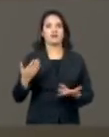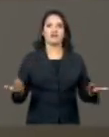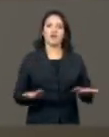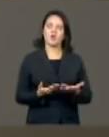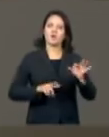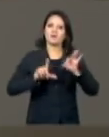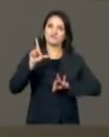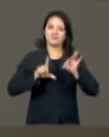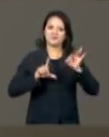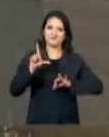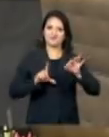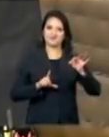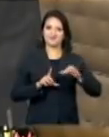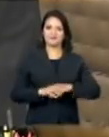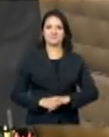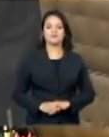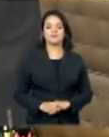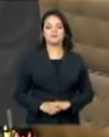tv justiça